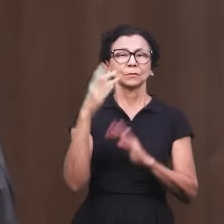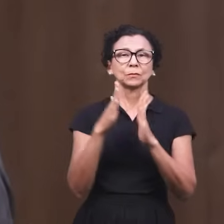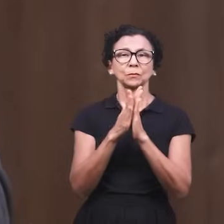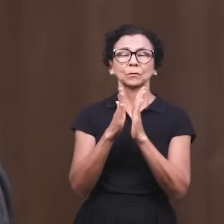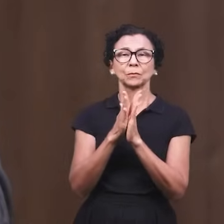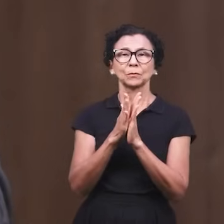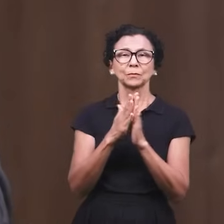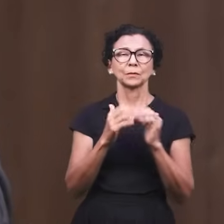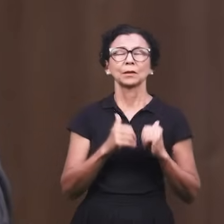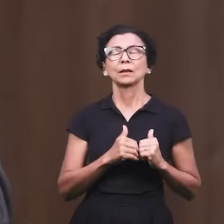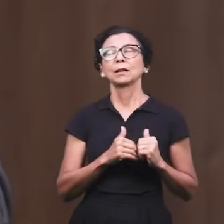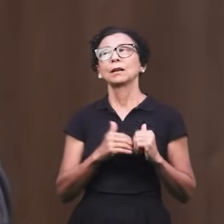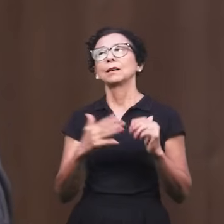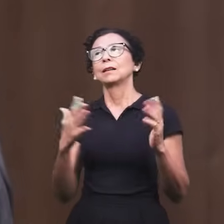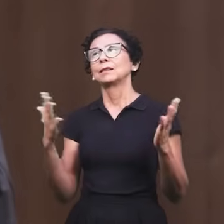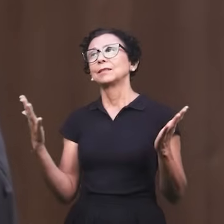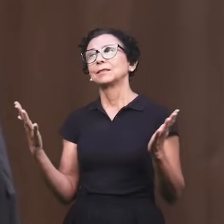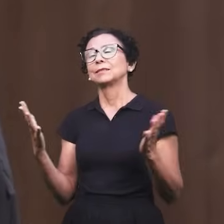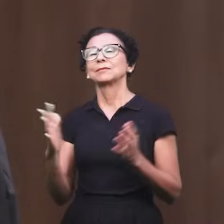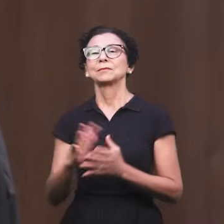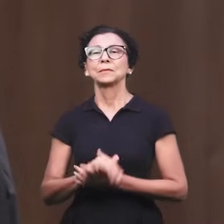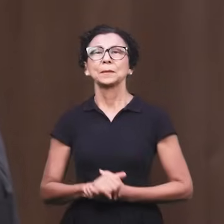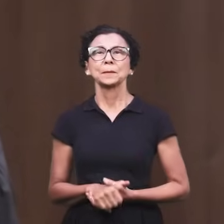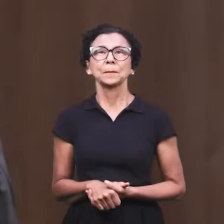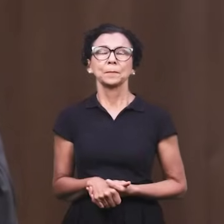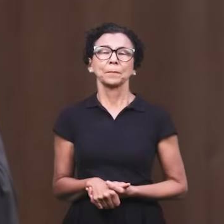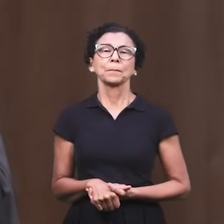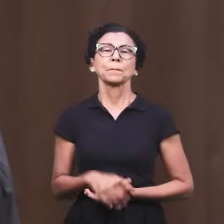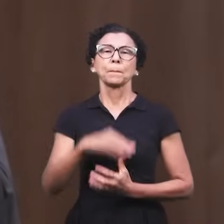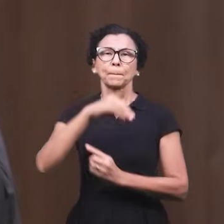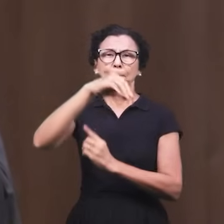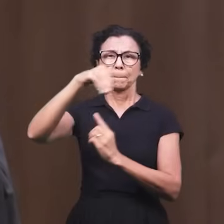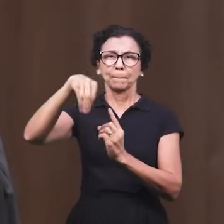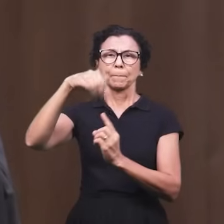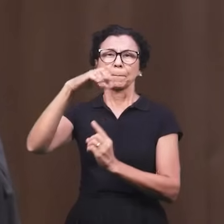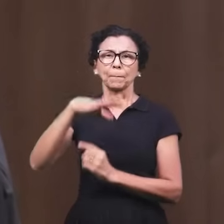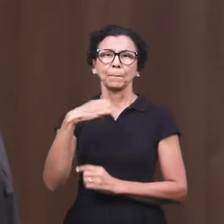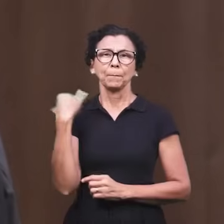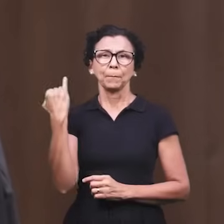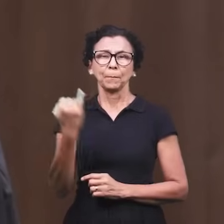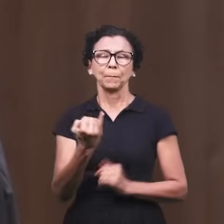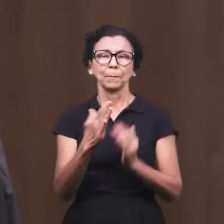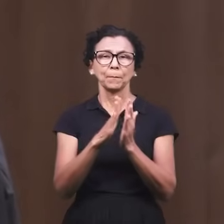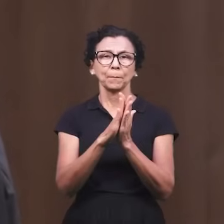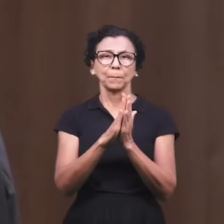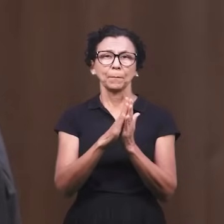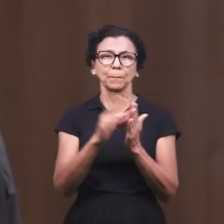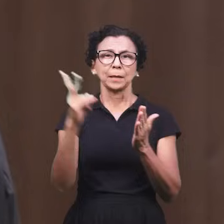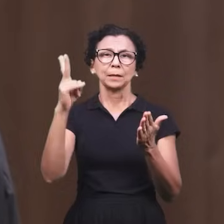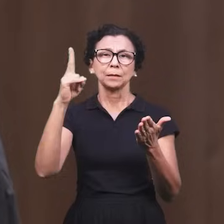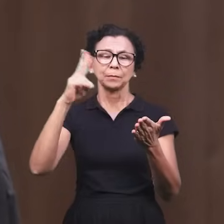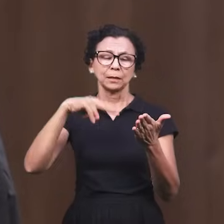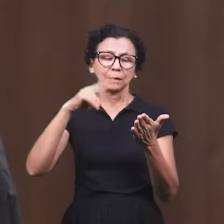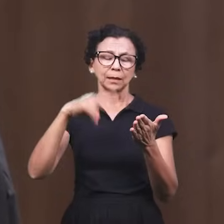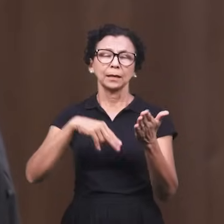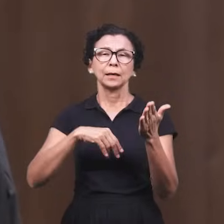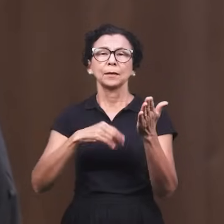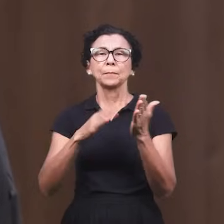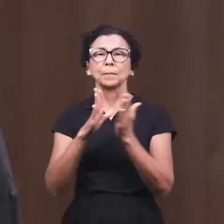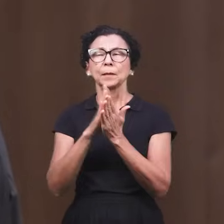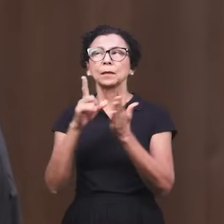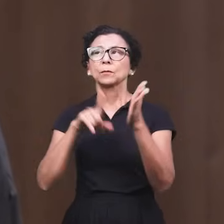para Deus. Então, os meios de graça são muito importantes. A leitura à palavra, a palavra revelada, o